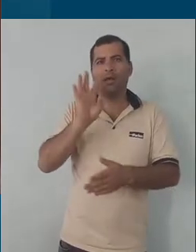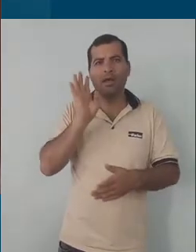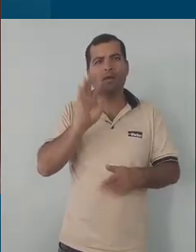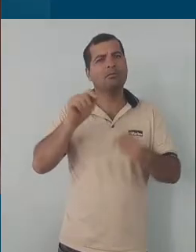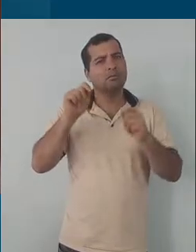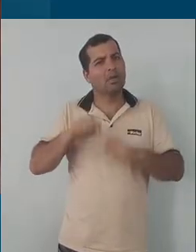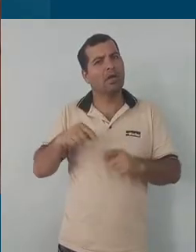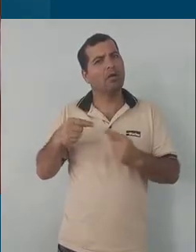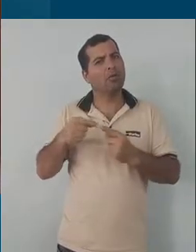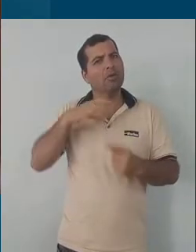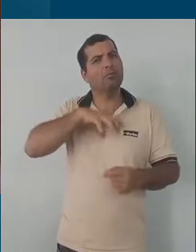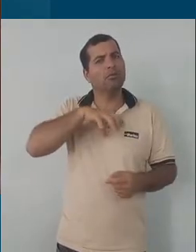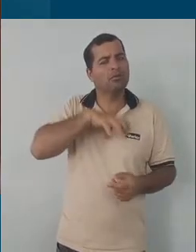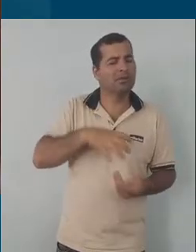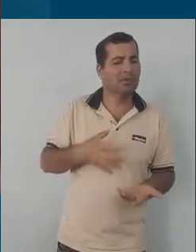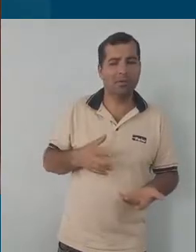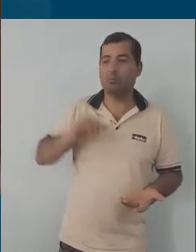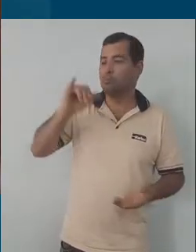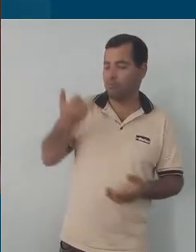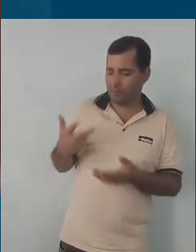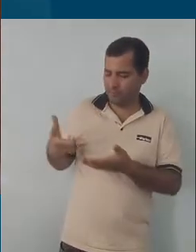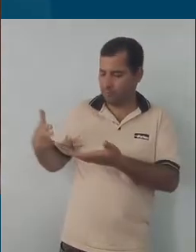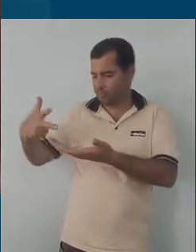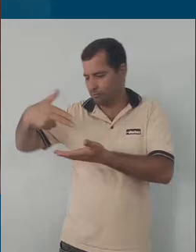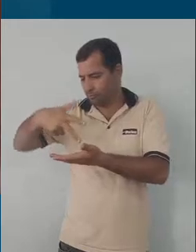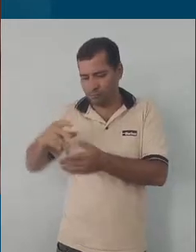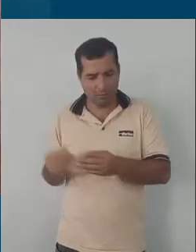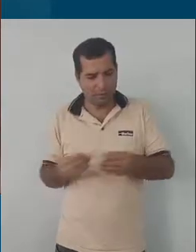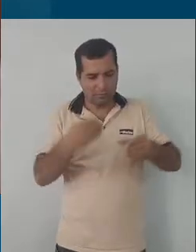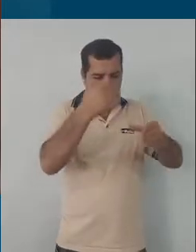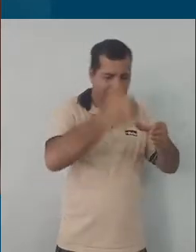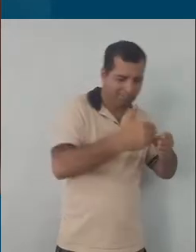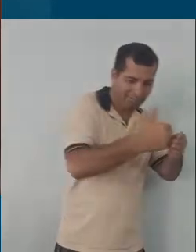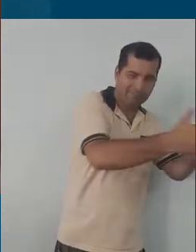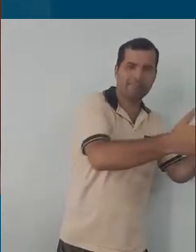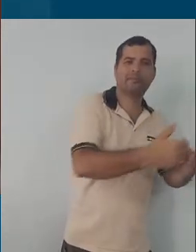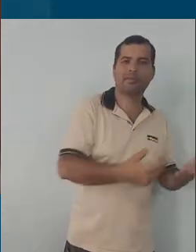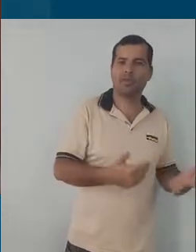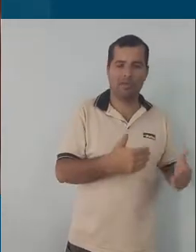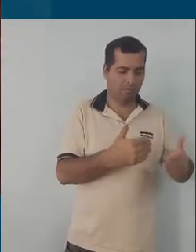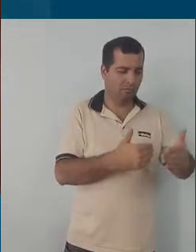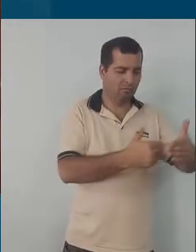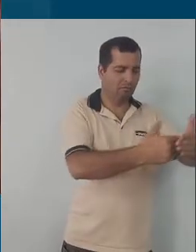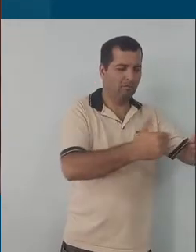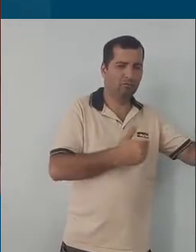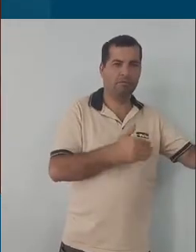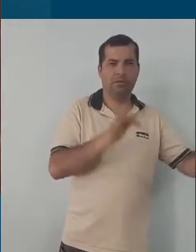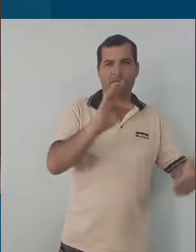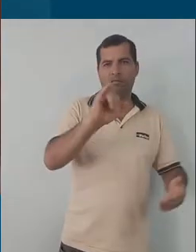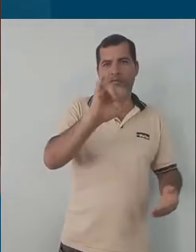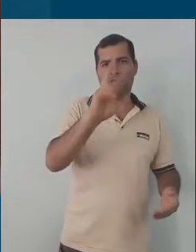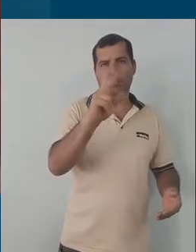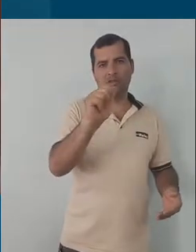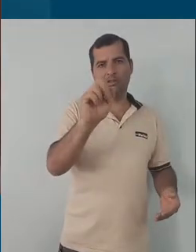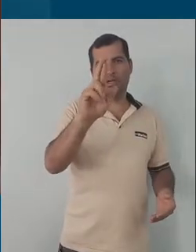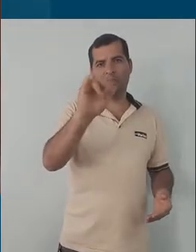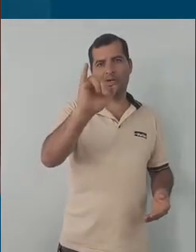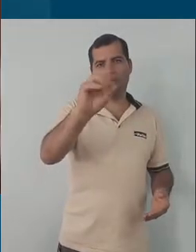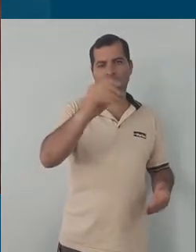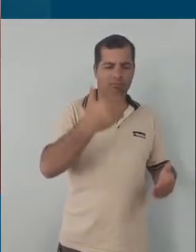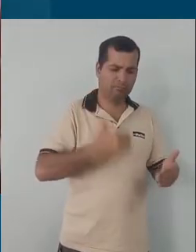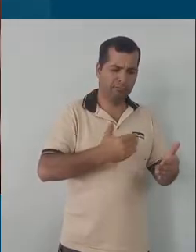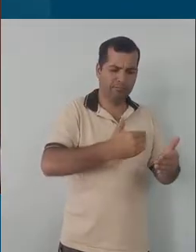portuguesa. Eu vou recortar esse texto, vou colar numa ficha. Então, eu vou propor